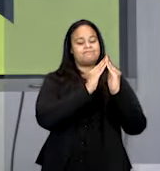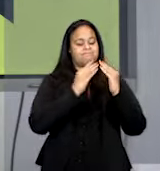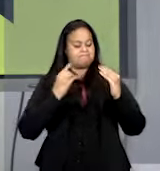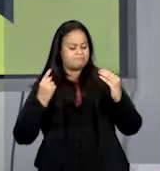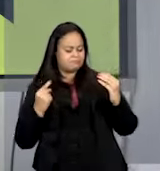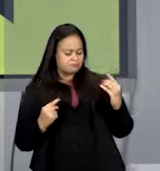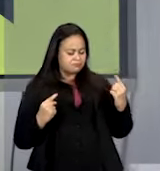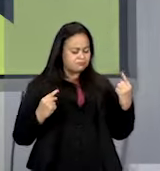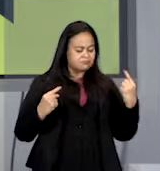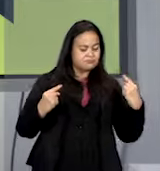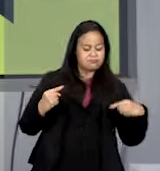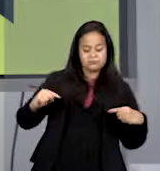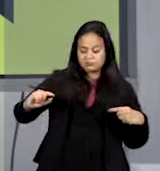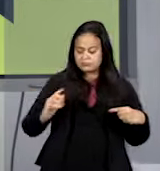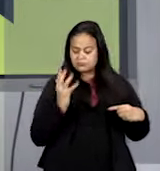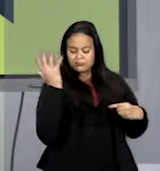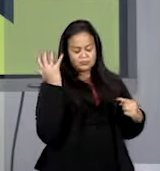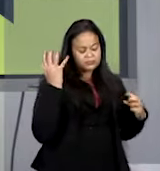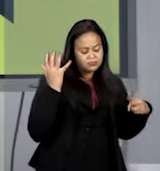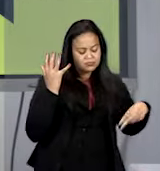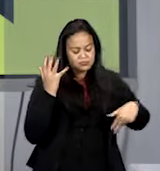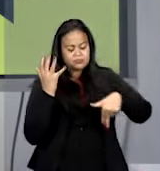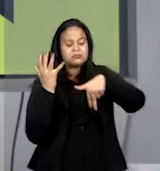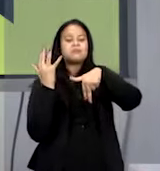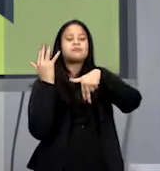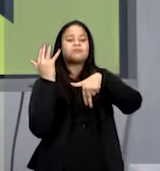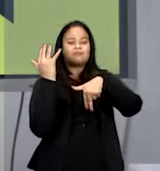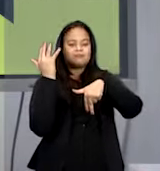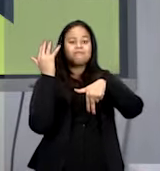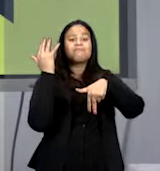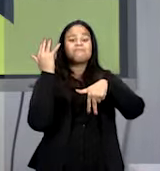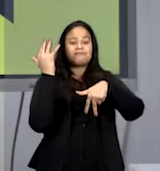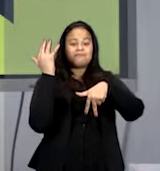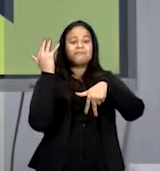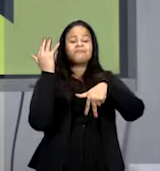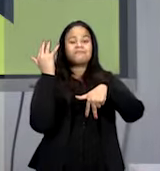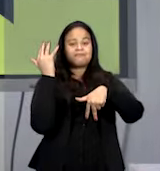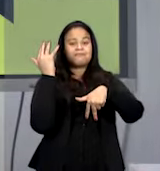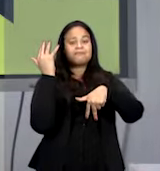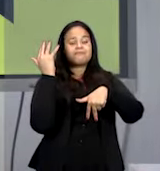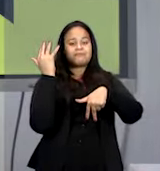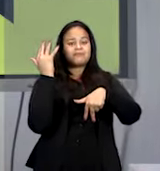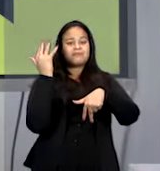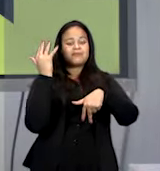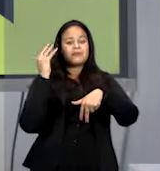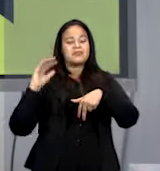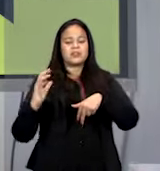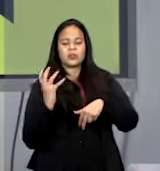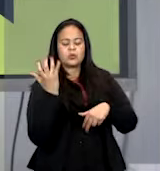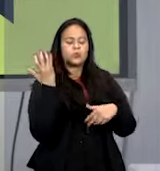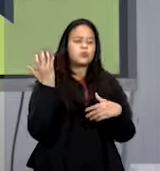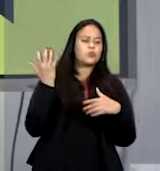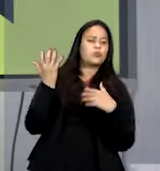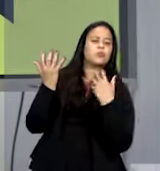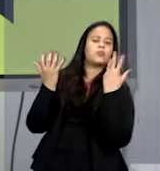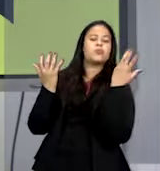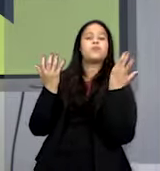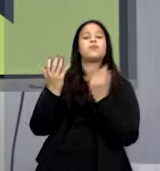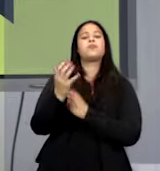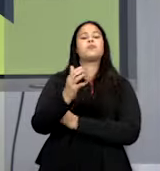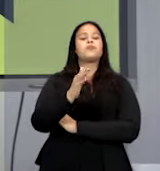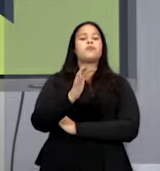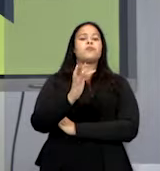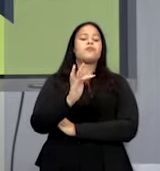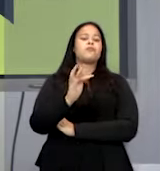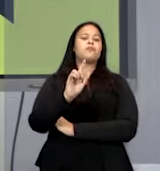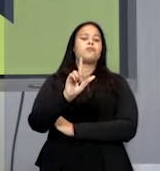disputamos espaço com os elementos naturais. Fauna e flora, quando eu digo assim, flora são os